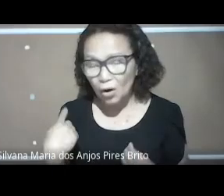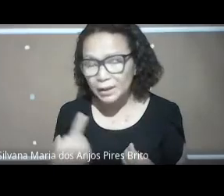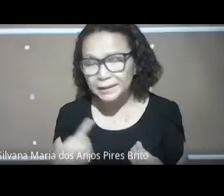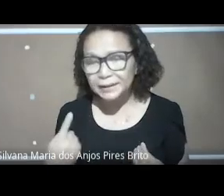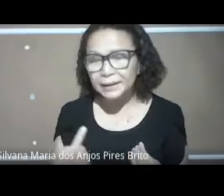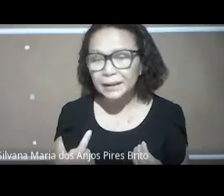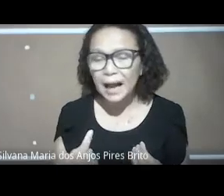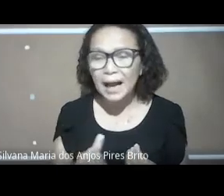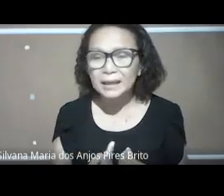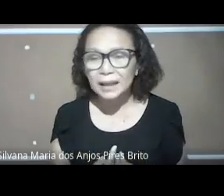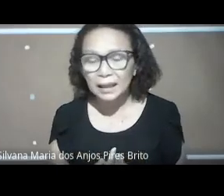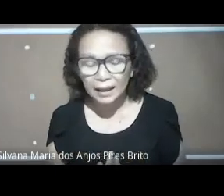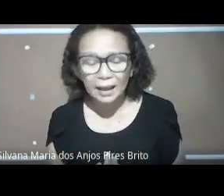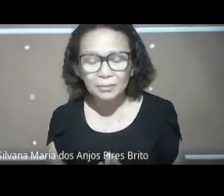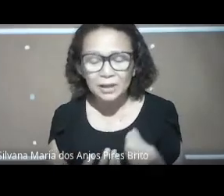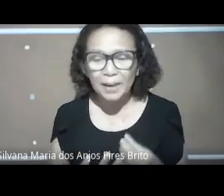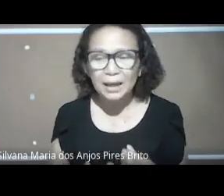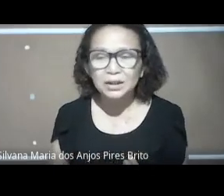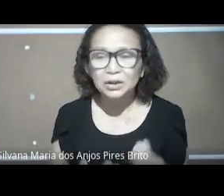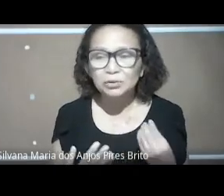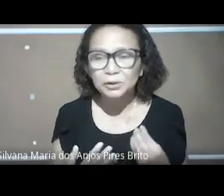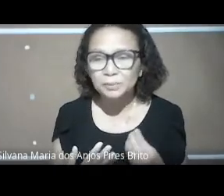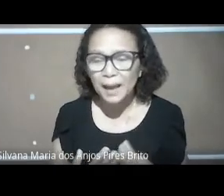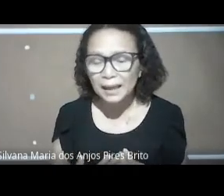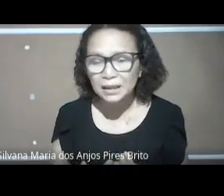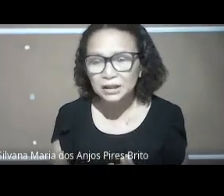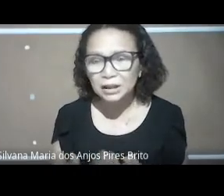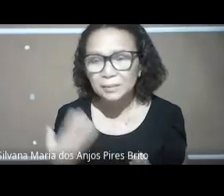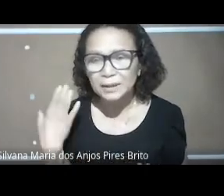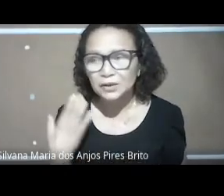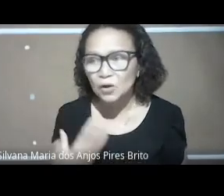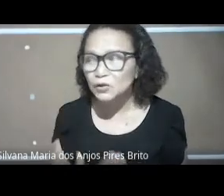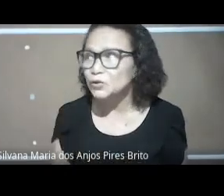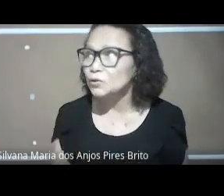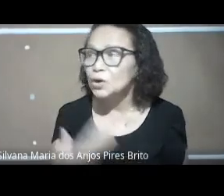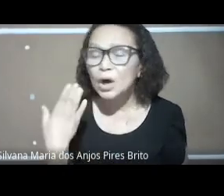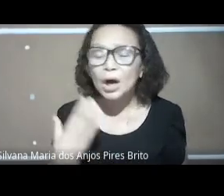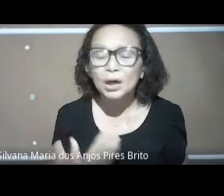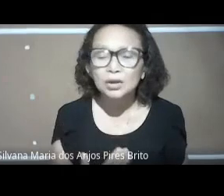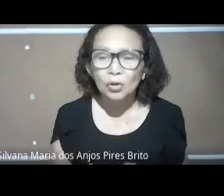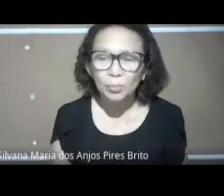para nós que a entendemos a partir dos paradigmas